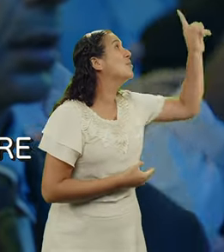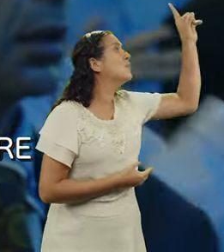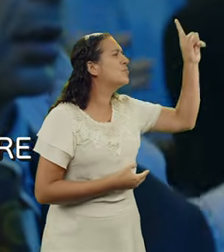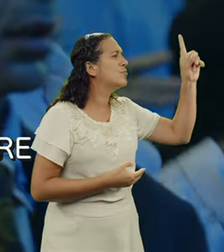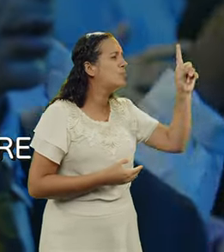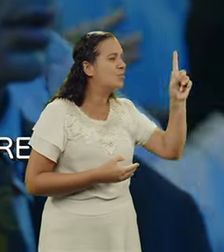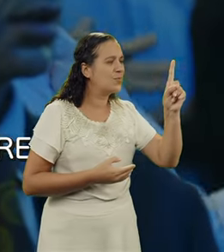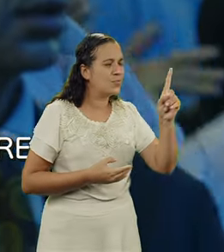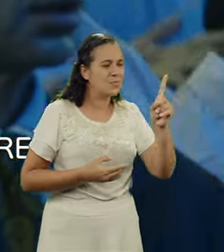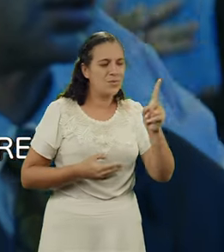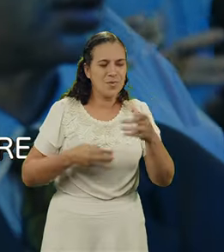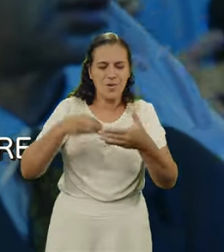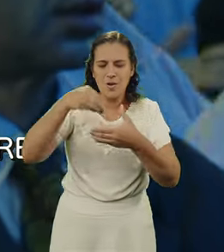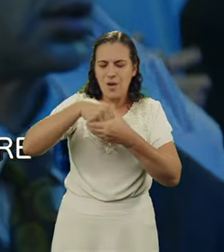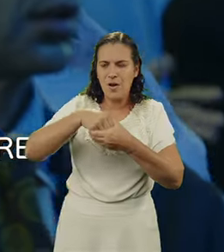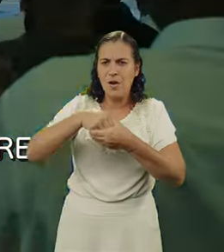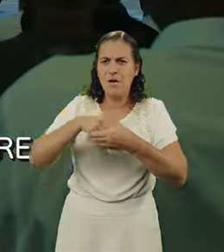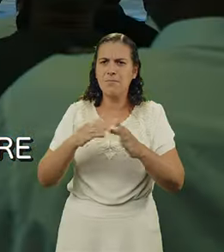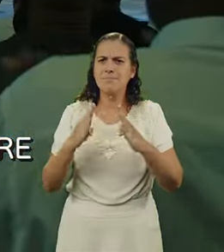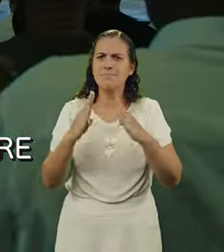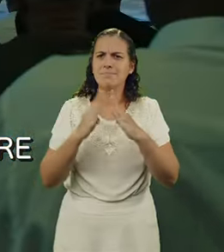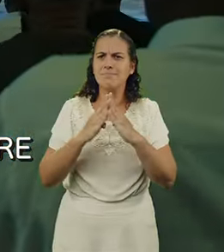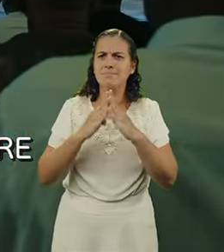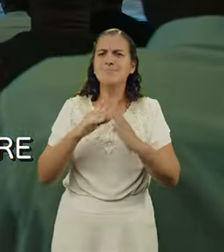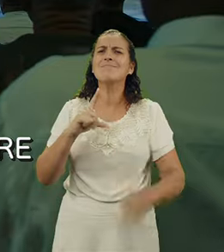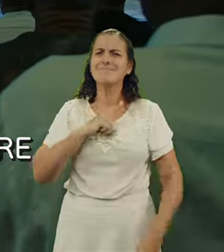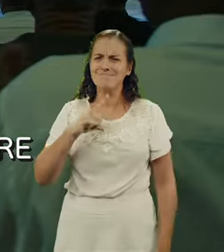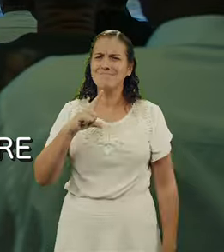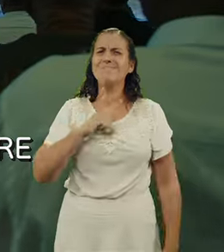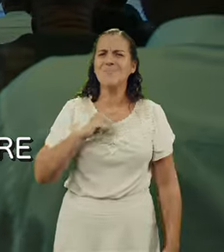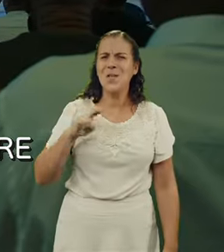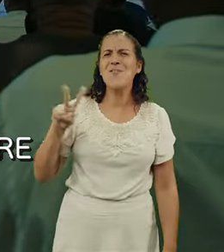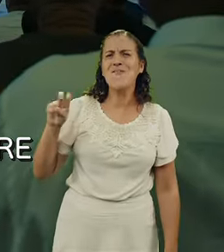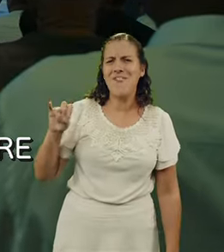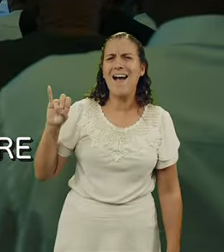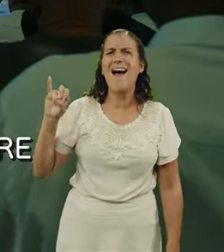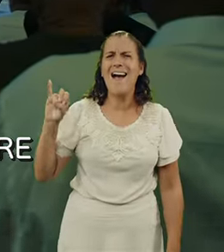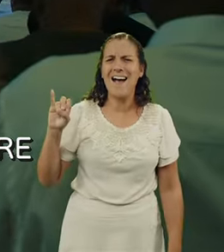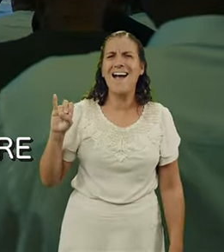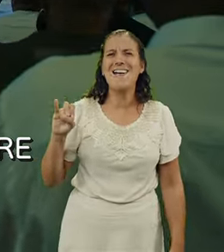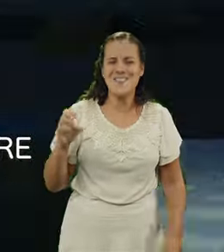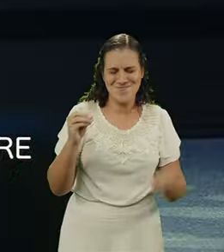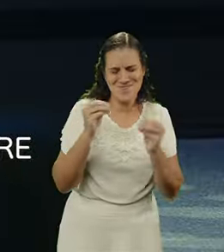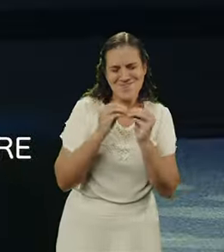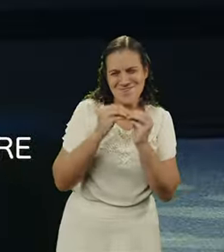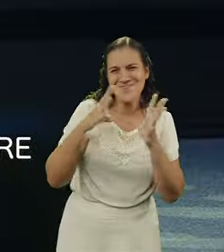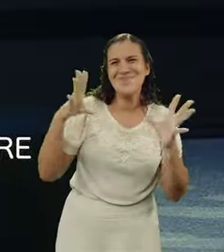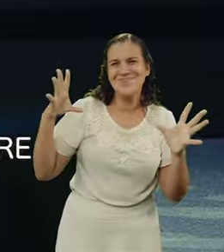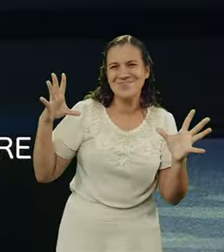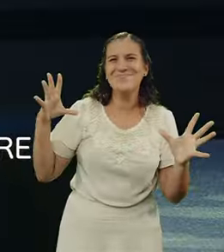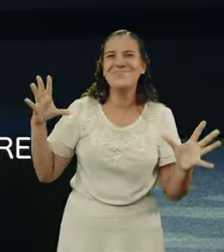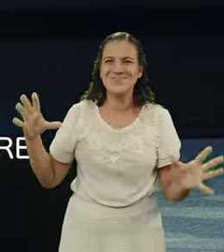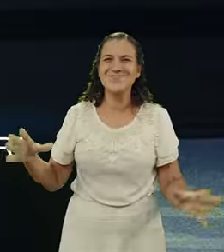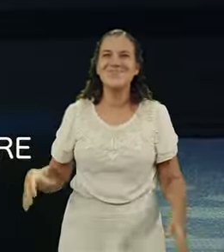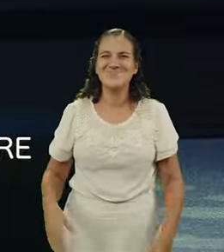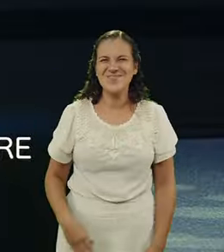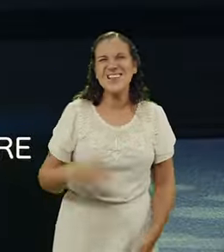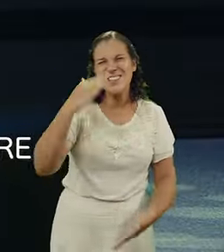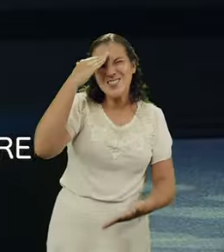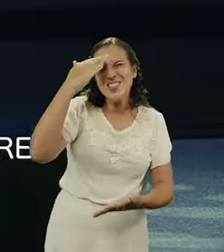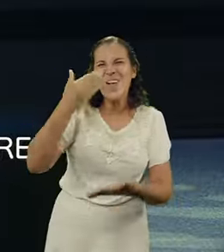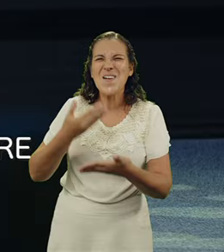Se Deus entrou na sua casa, já entrou. Vai, vai ter milagre. Vai